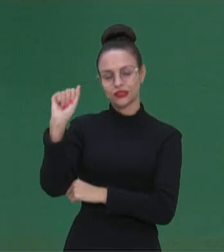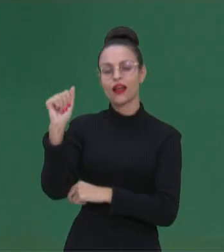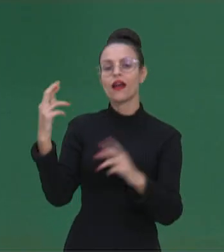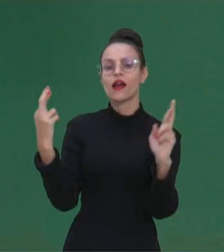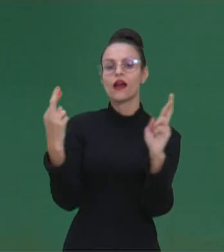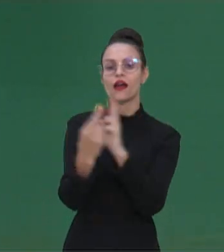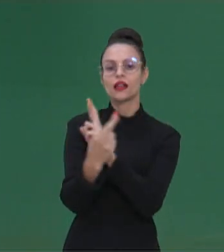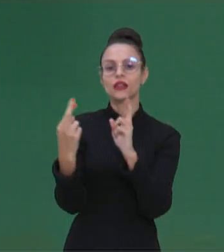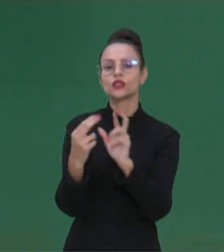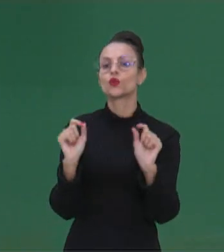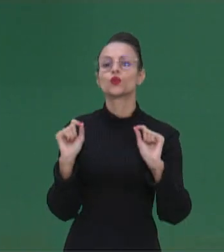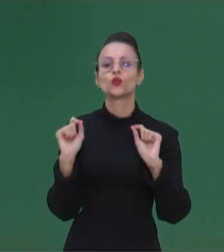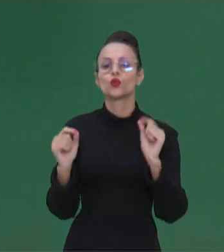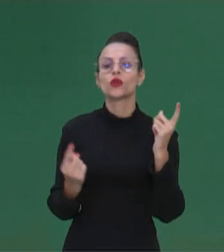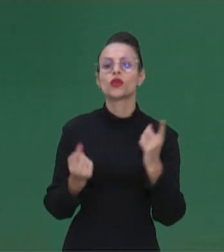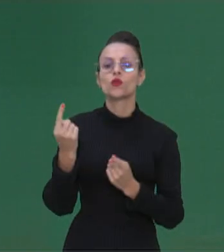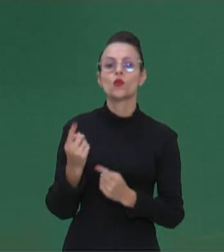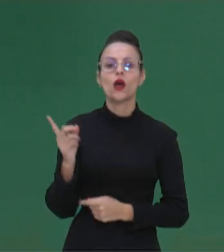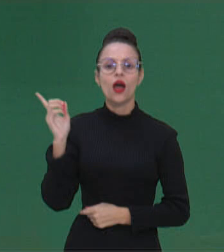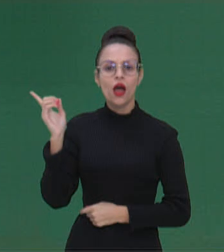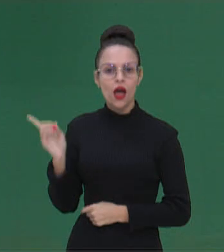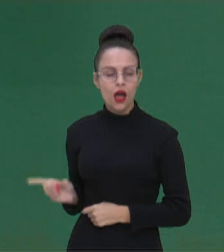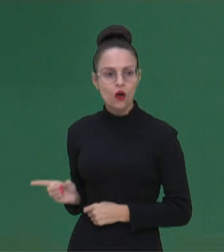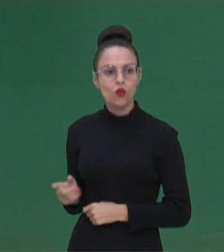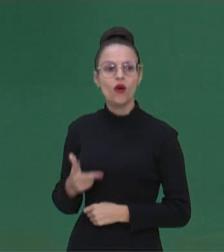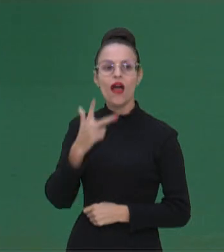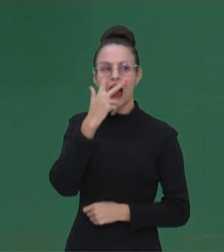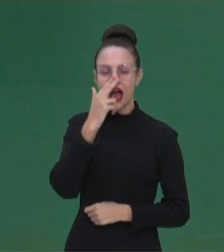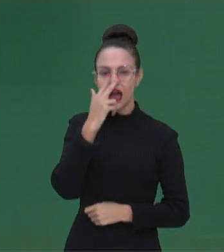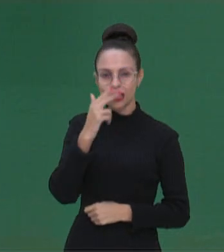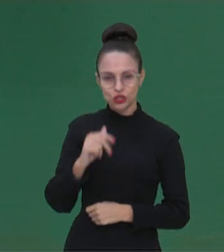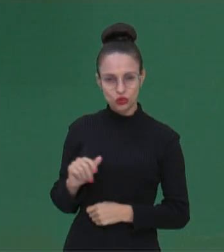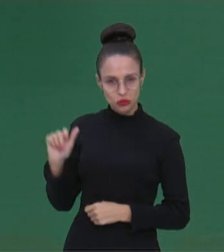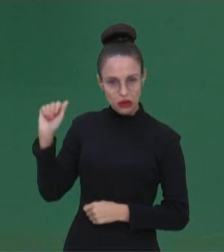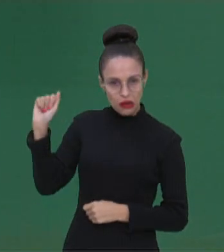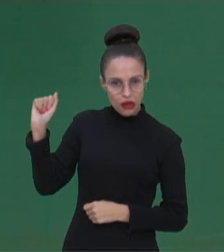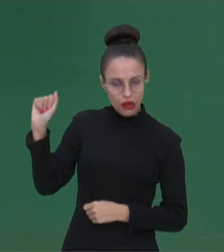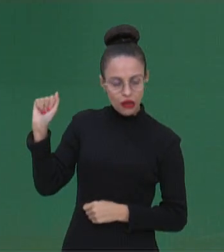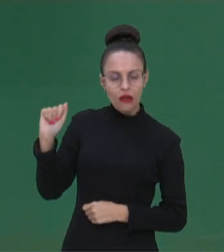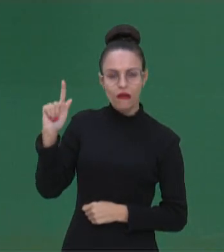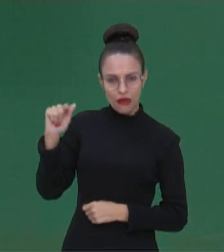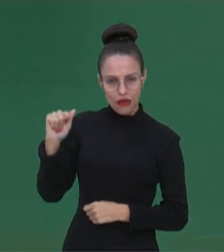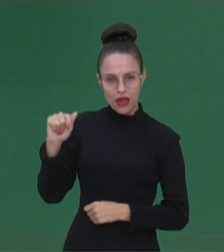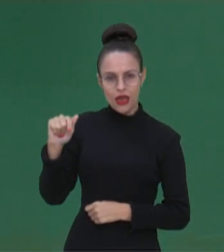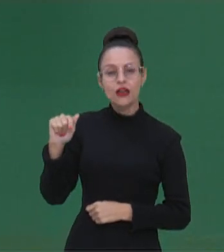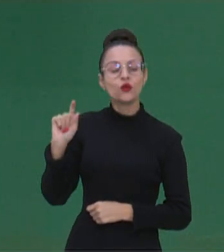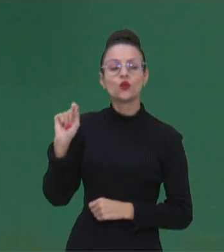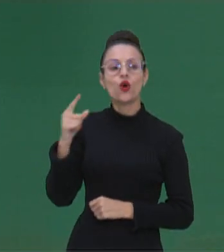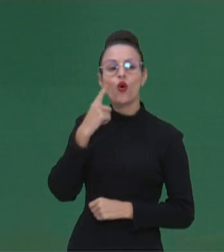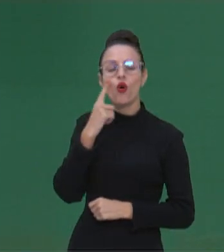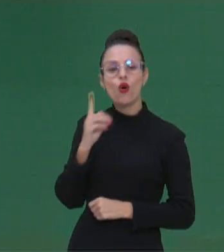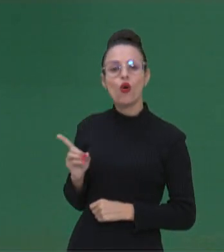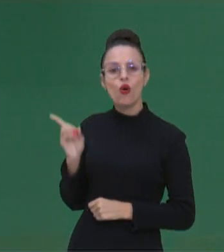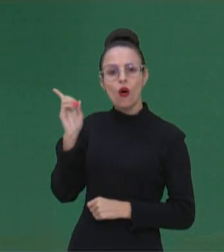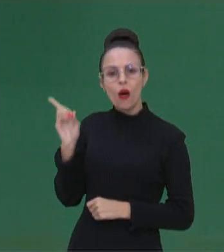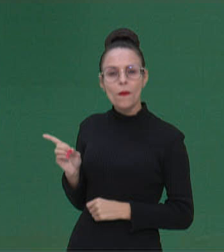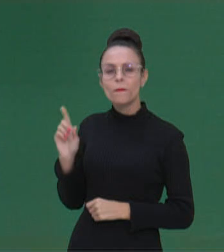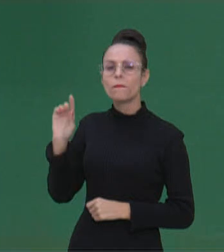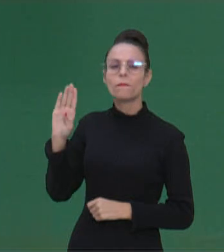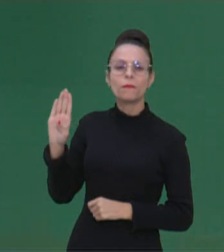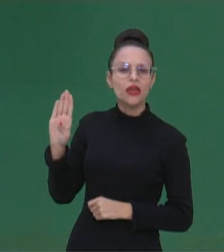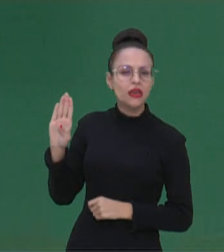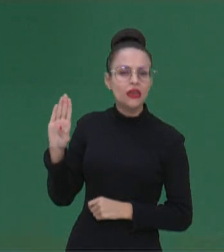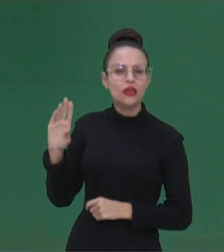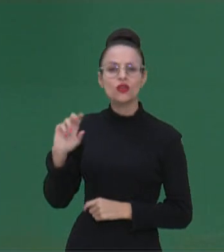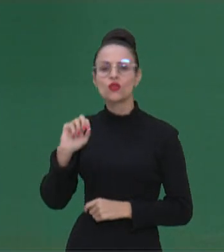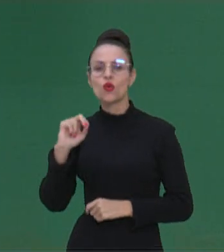que ela estabelece aqui? Vocês acham que a letra A é uma relação de meio? A letra B é